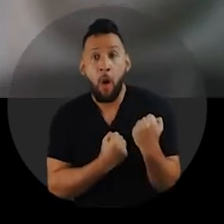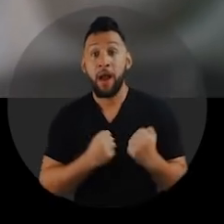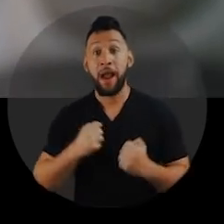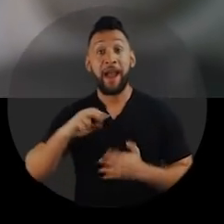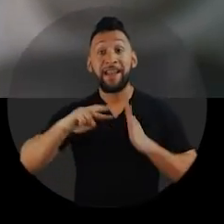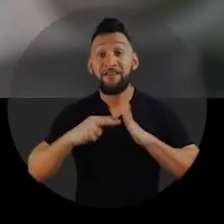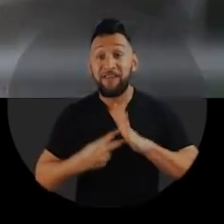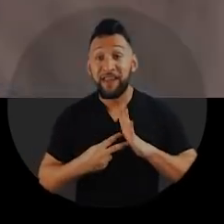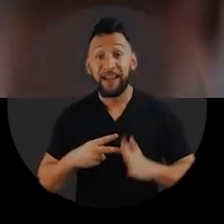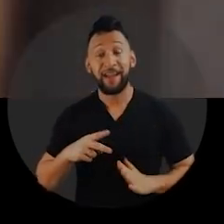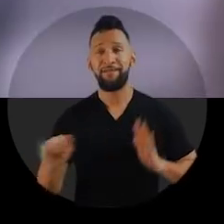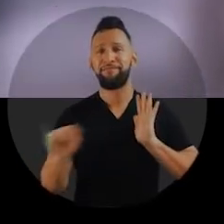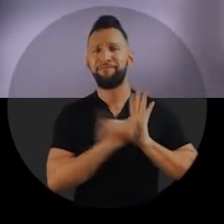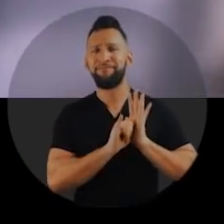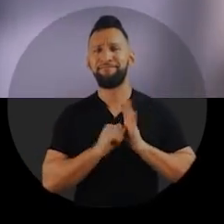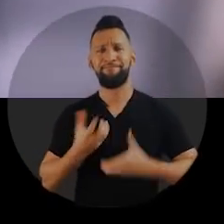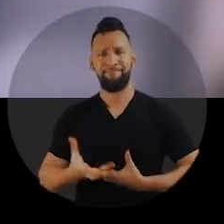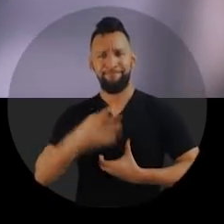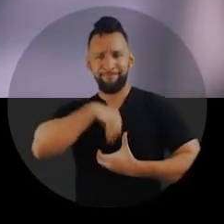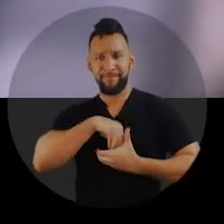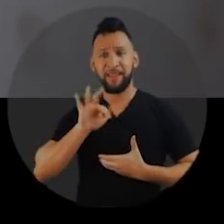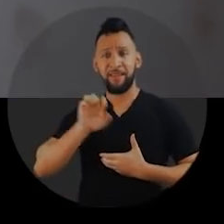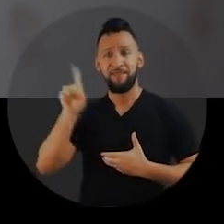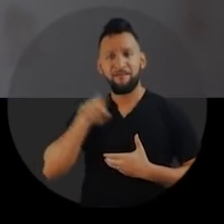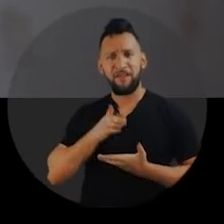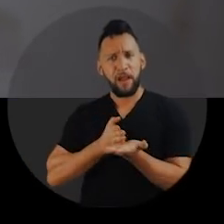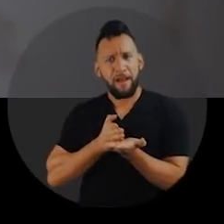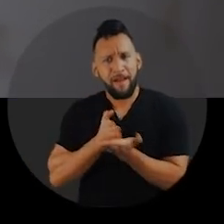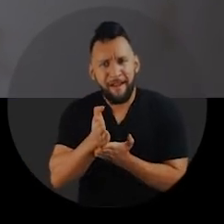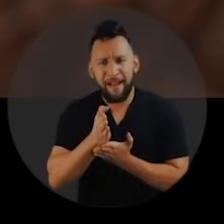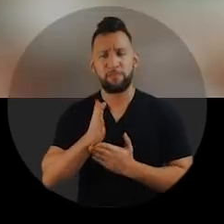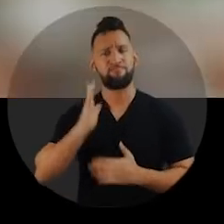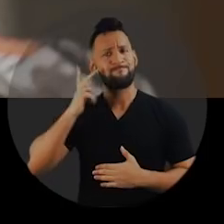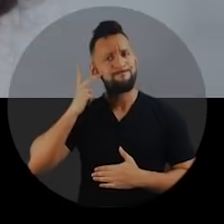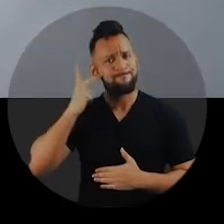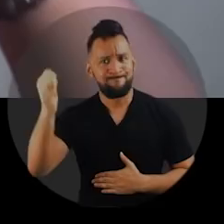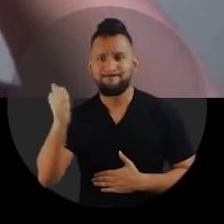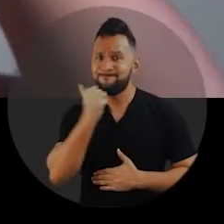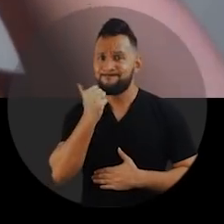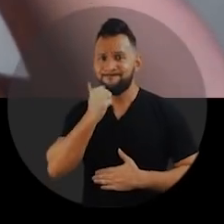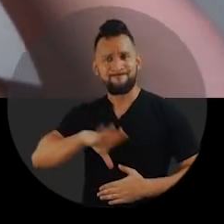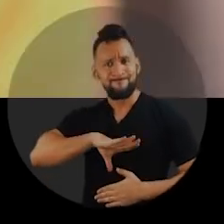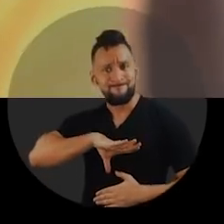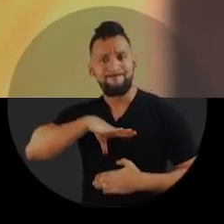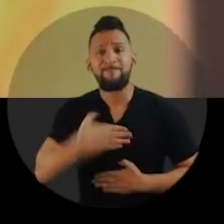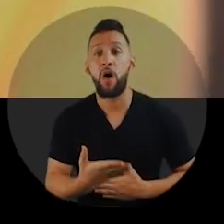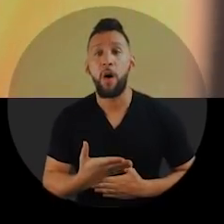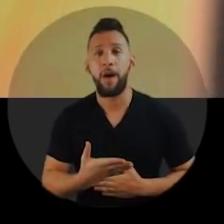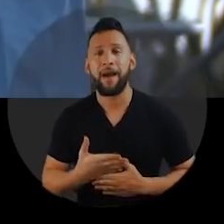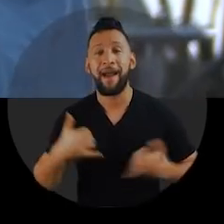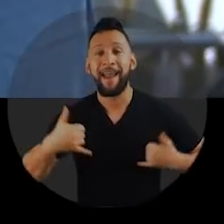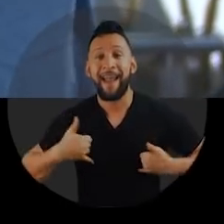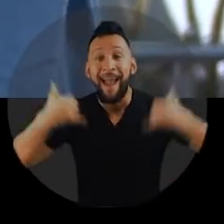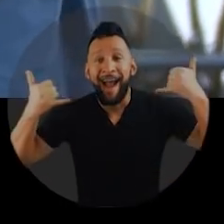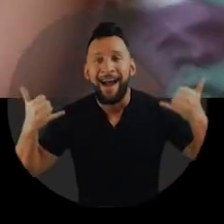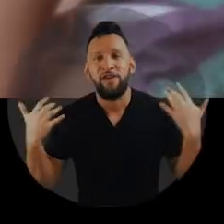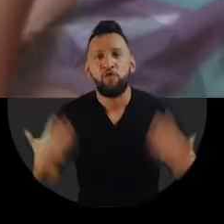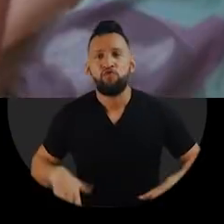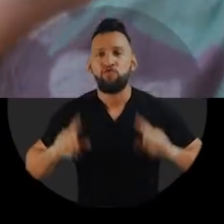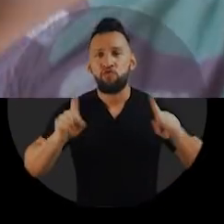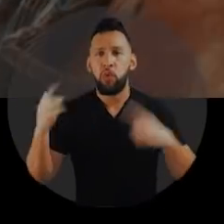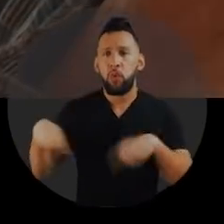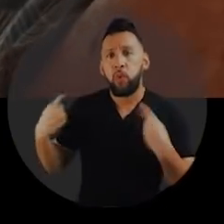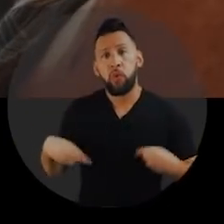é nossa fé, nossa capacidade de vencer, seguir firme, forte e confiante. Neste aniversário, com